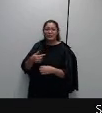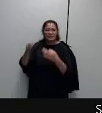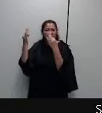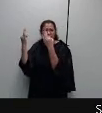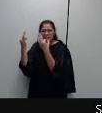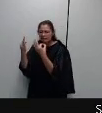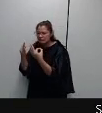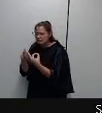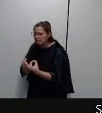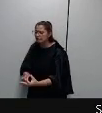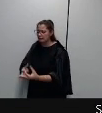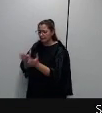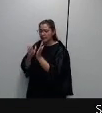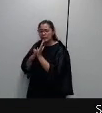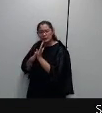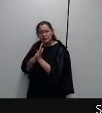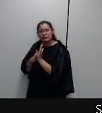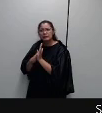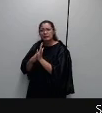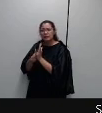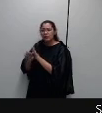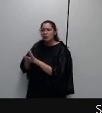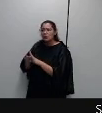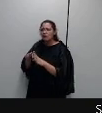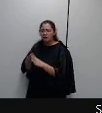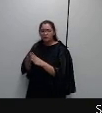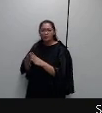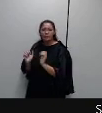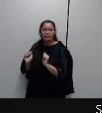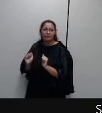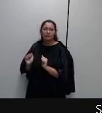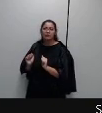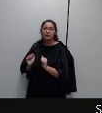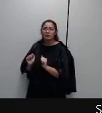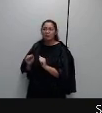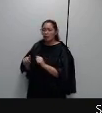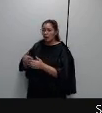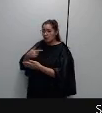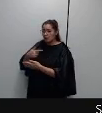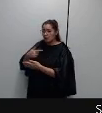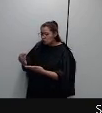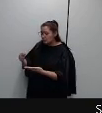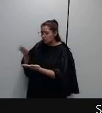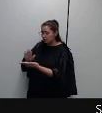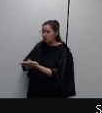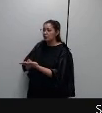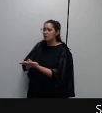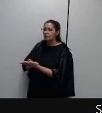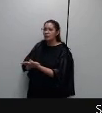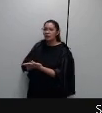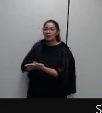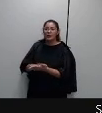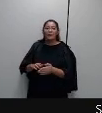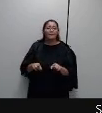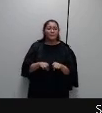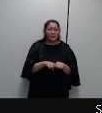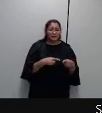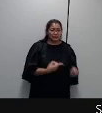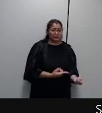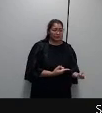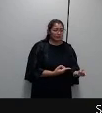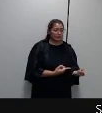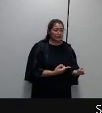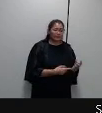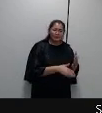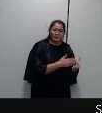plástico não vou abrir a caixa e as súmulas 7 e mais quando envolve matéria Ok eu tô aqui